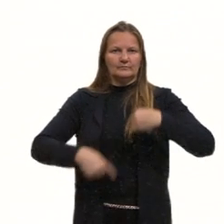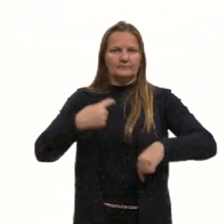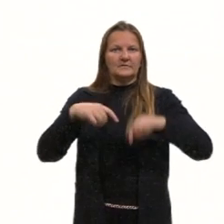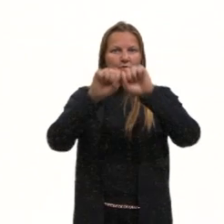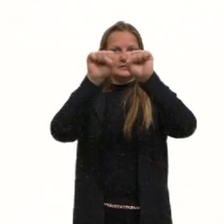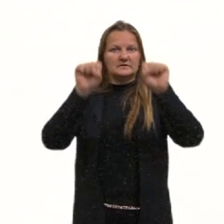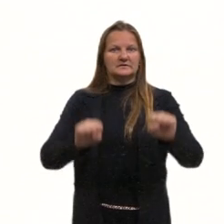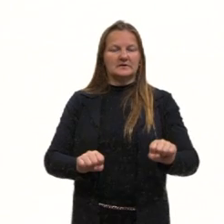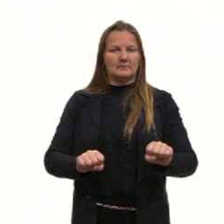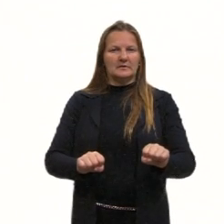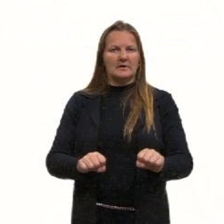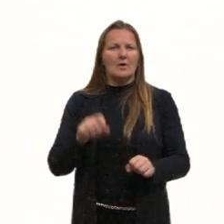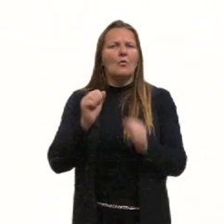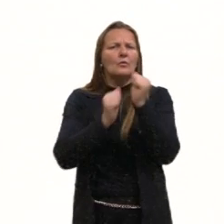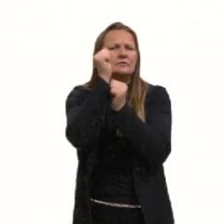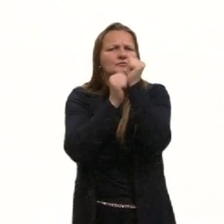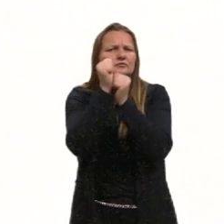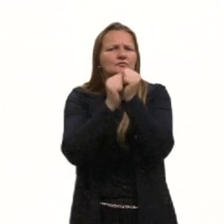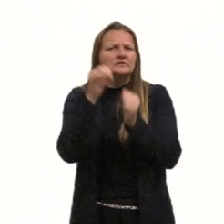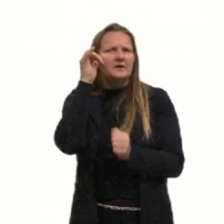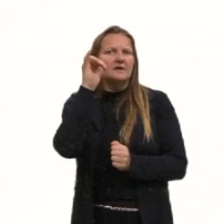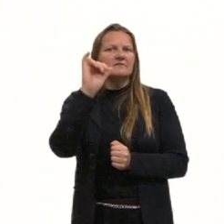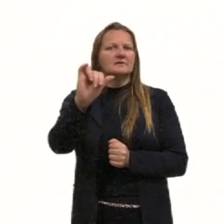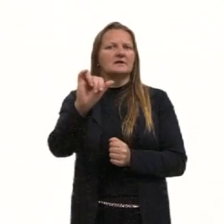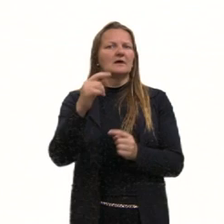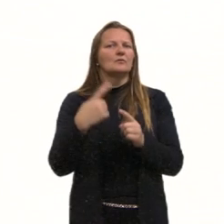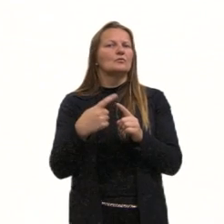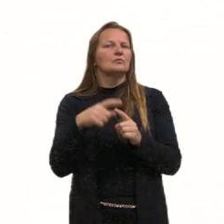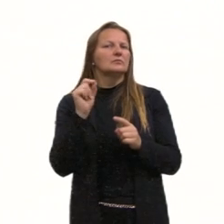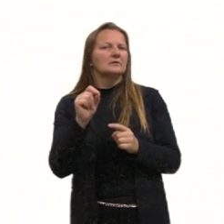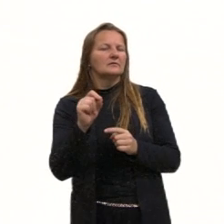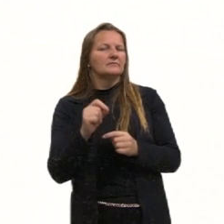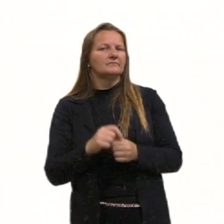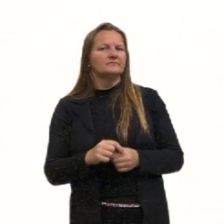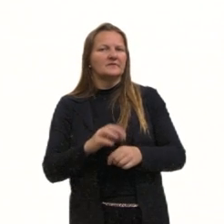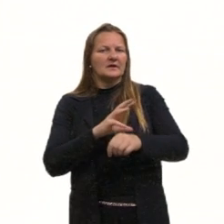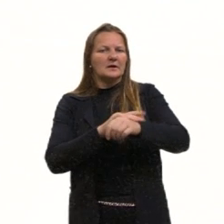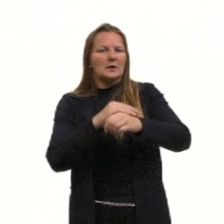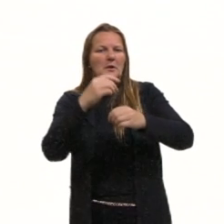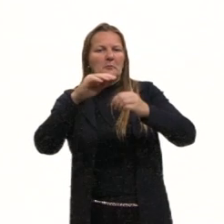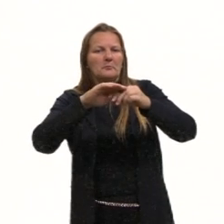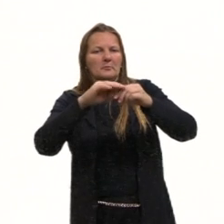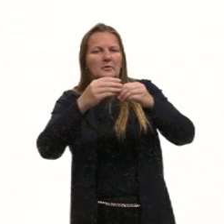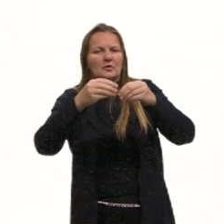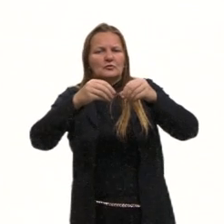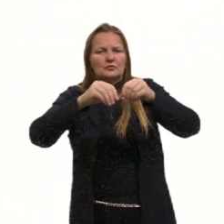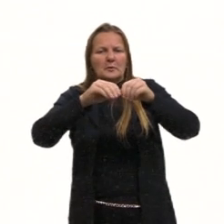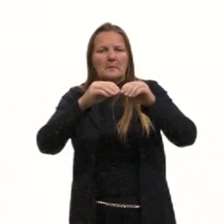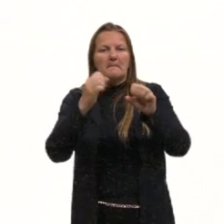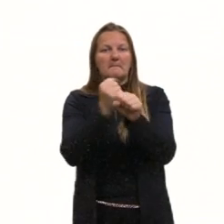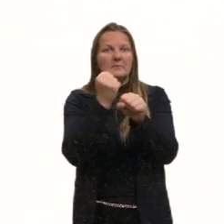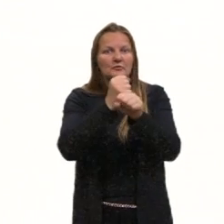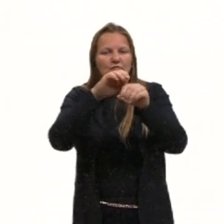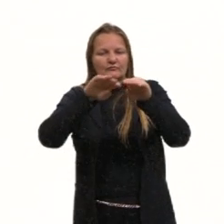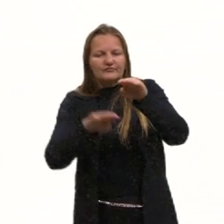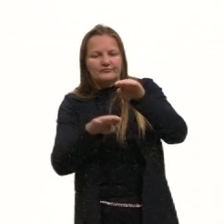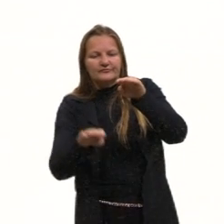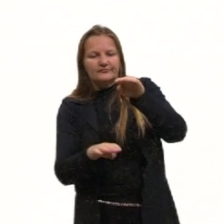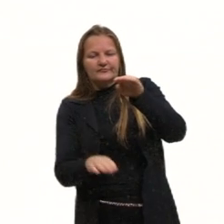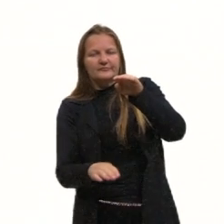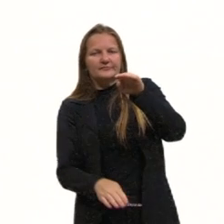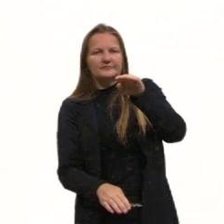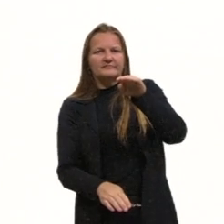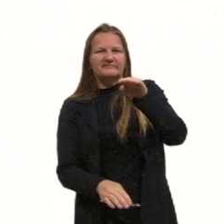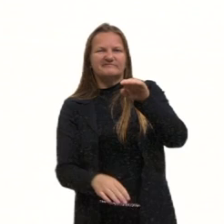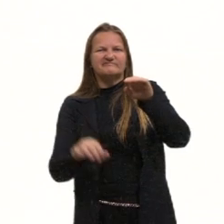deve evitar para minimizar a obtenção desse subprodutos sobre o produto é quando gera um produto que não é o que a gente gostaria